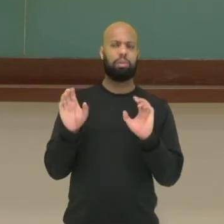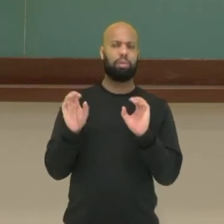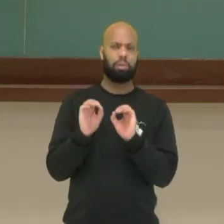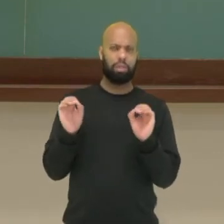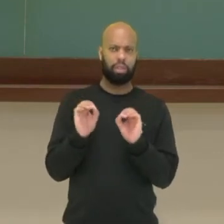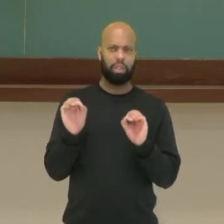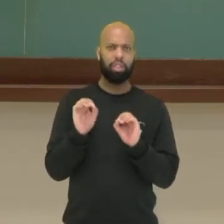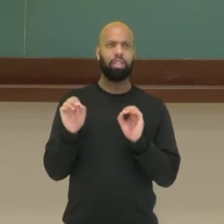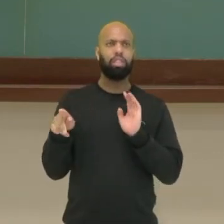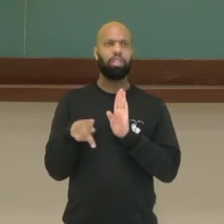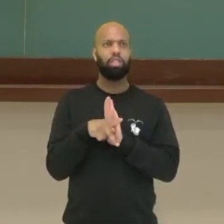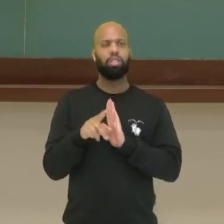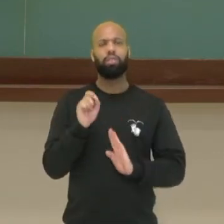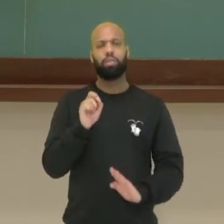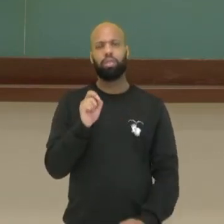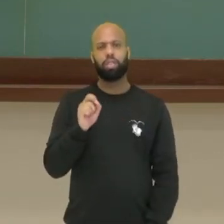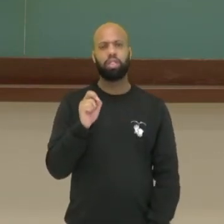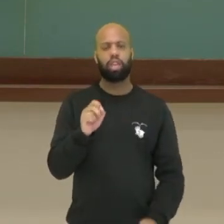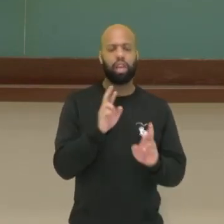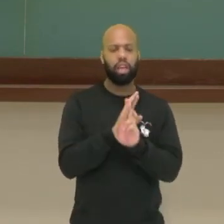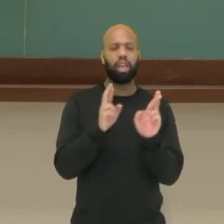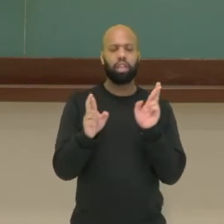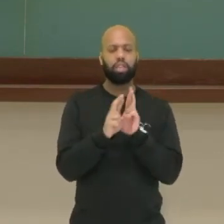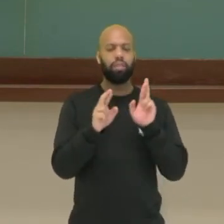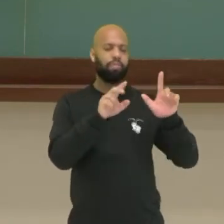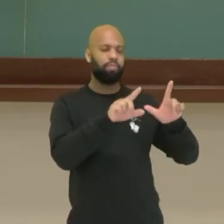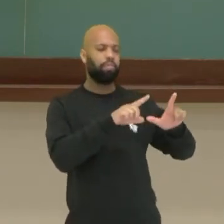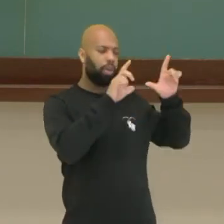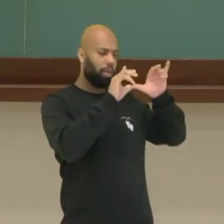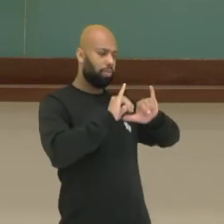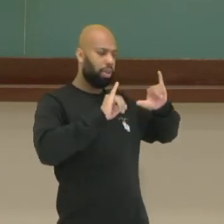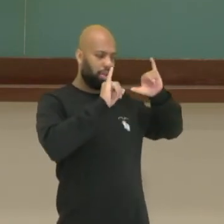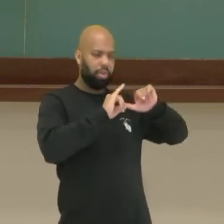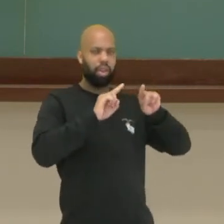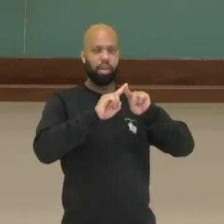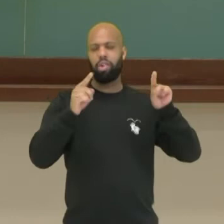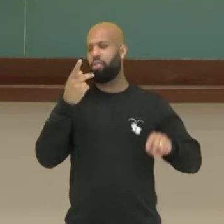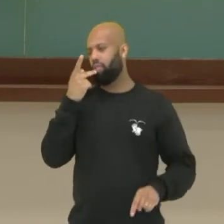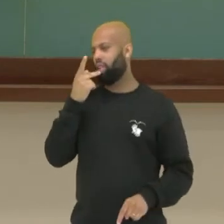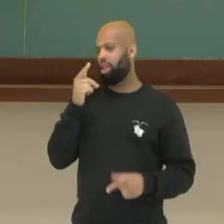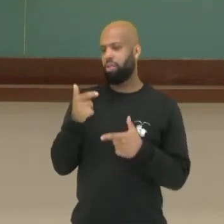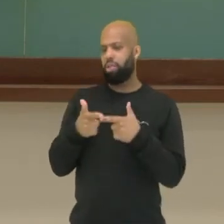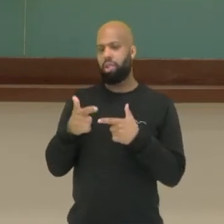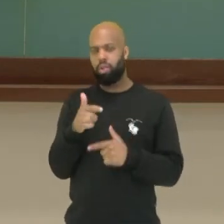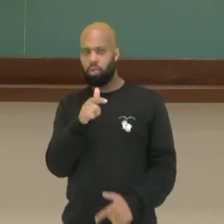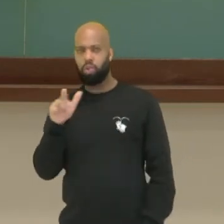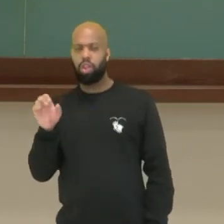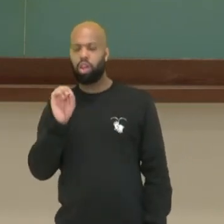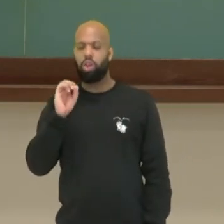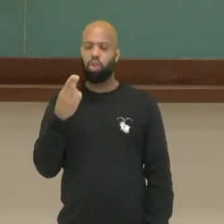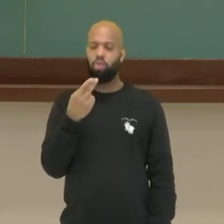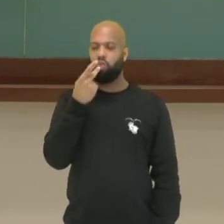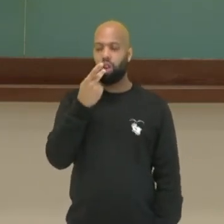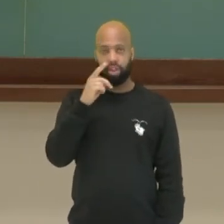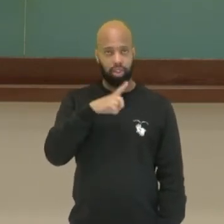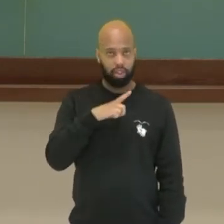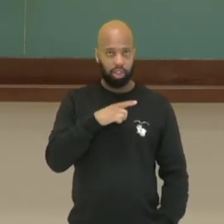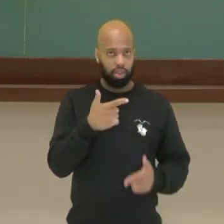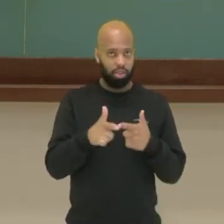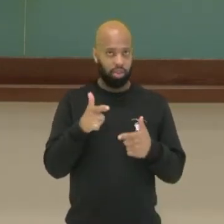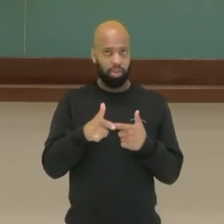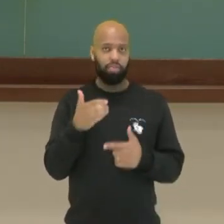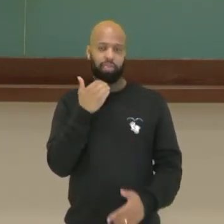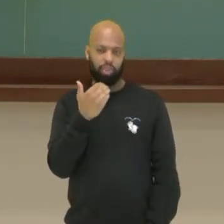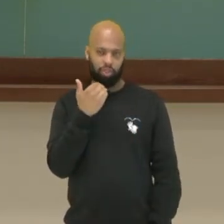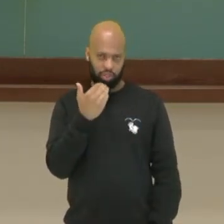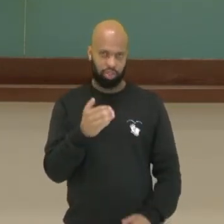que em relação à publicidade. Mas dizer que não há problema ou dizer que tem problemas, não basta.